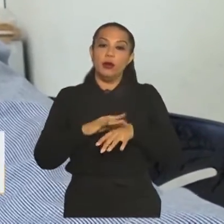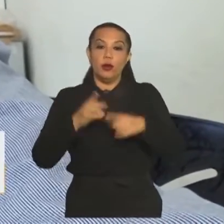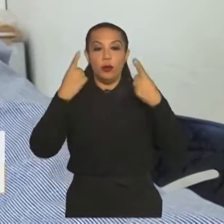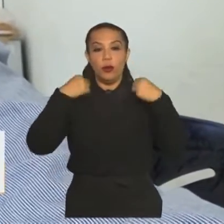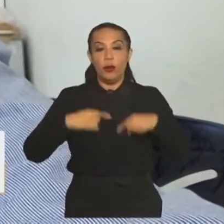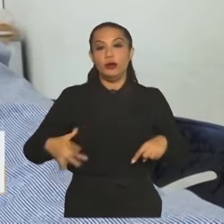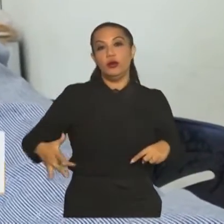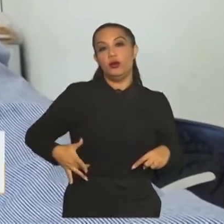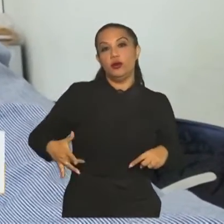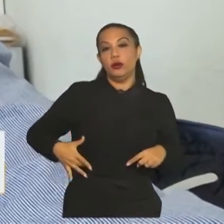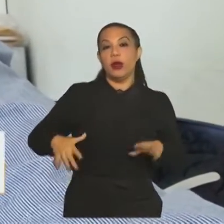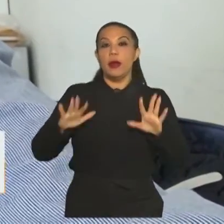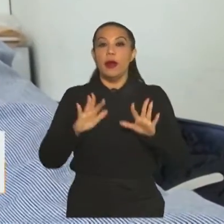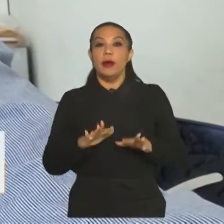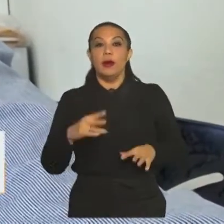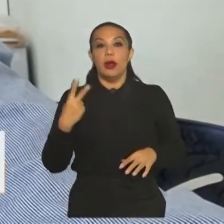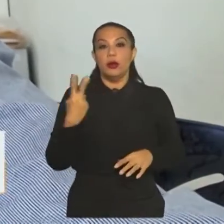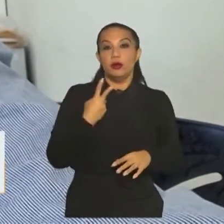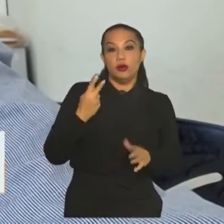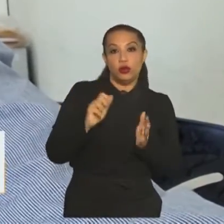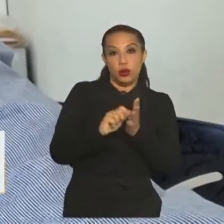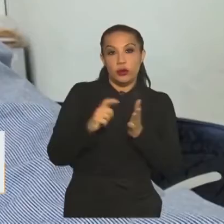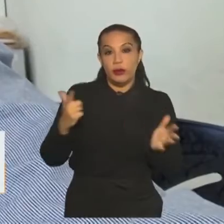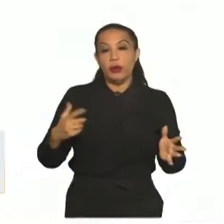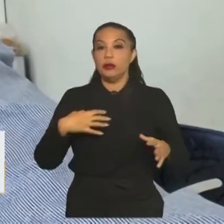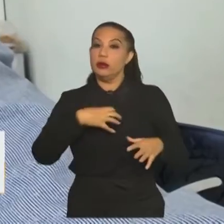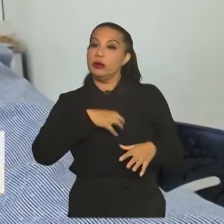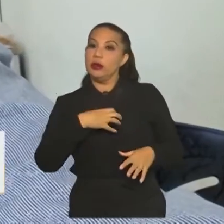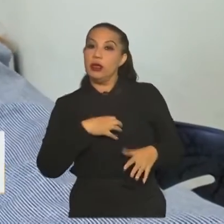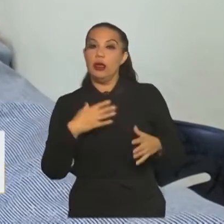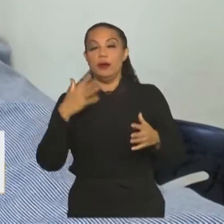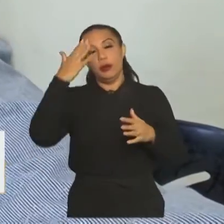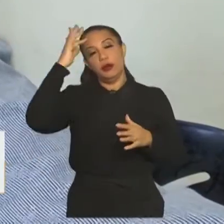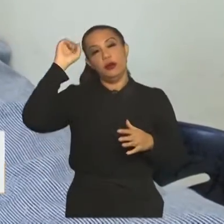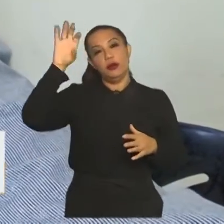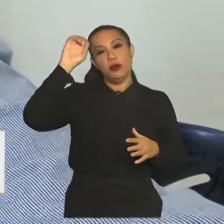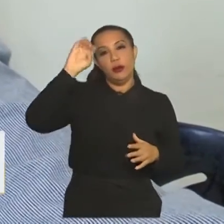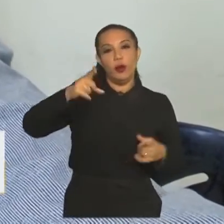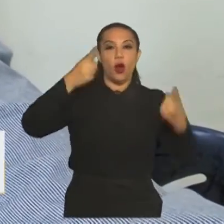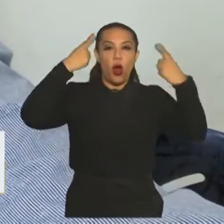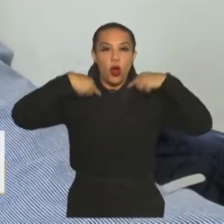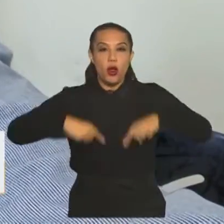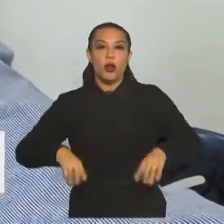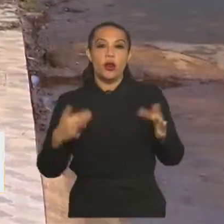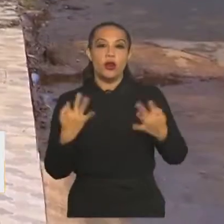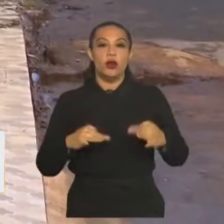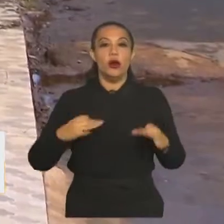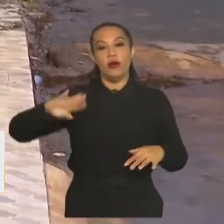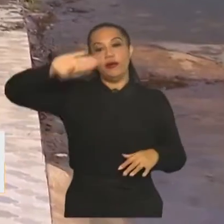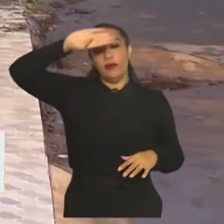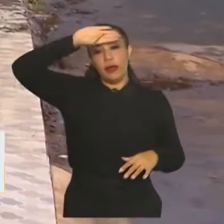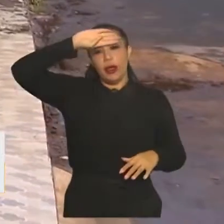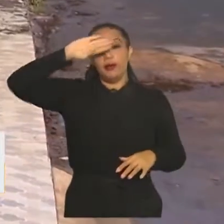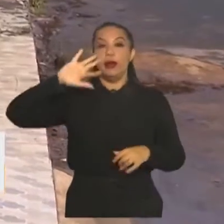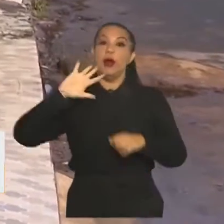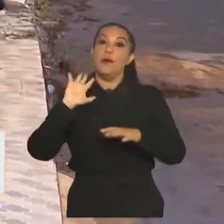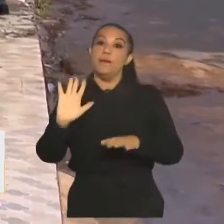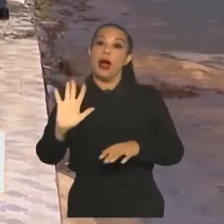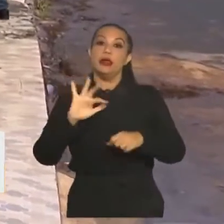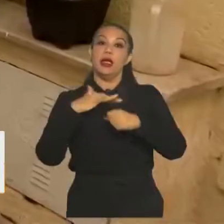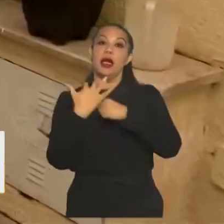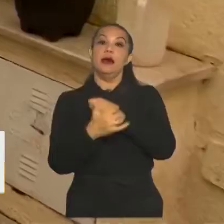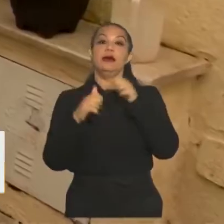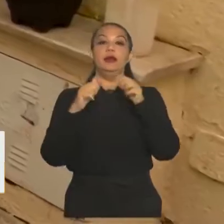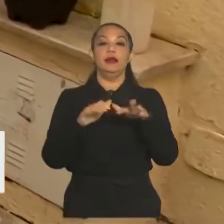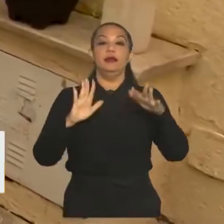os rins nas duas oportunidades as os sintomas foram dor de cabeça dor no corpo febre a pandemia